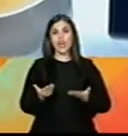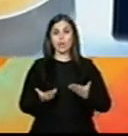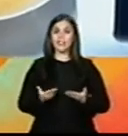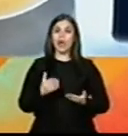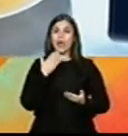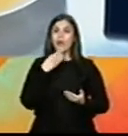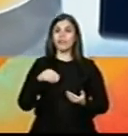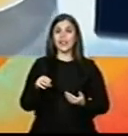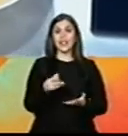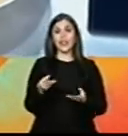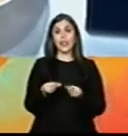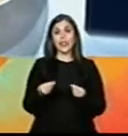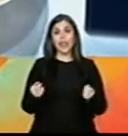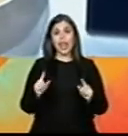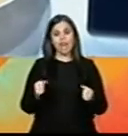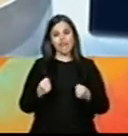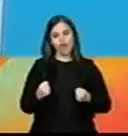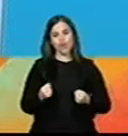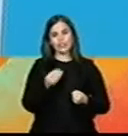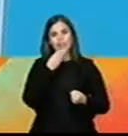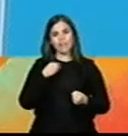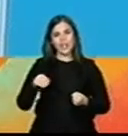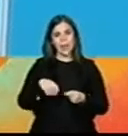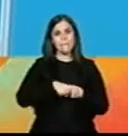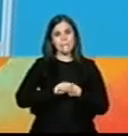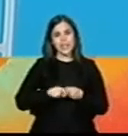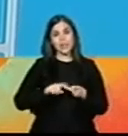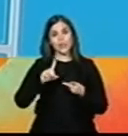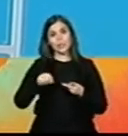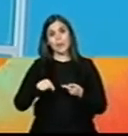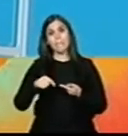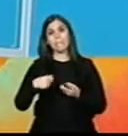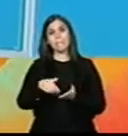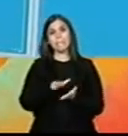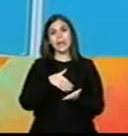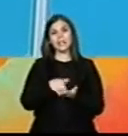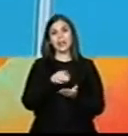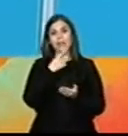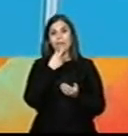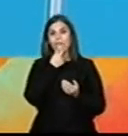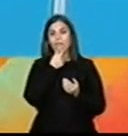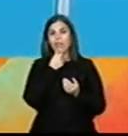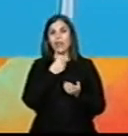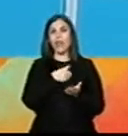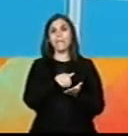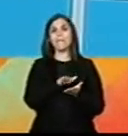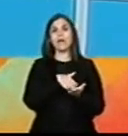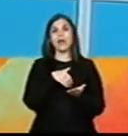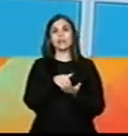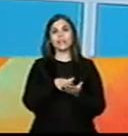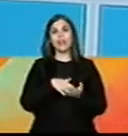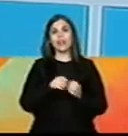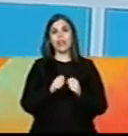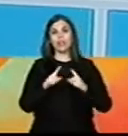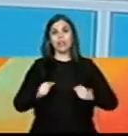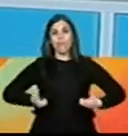maisena, muito fininha, sim, não é? E depois temos a manteiga de amendoim, que também não é tão utilizada. Com manteiga de amendoim? Com manteiga de amendoim. Espera, vamos dar os ingredientes todos.